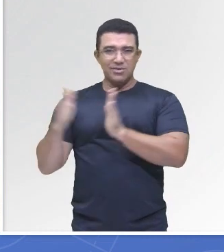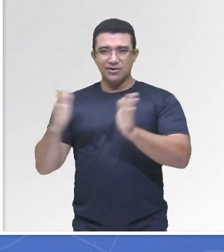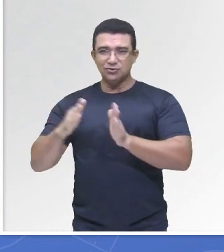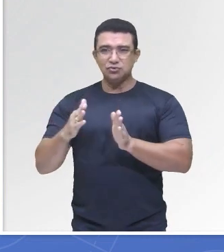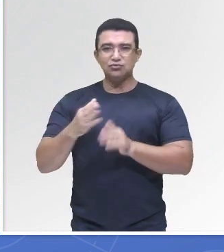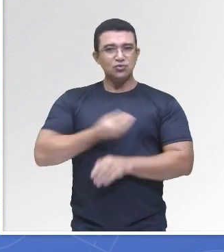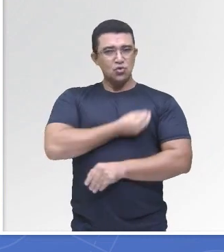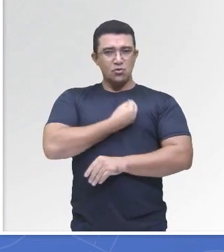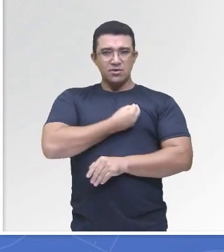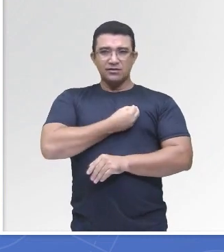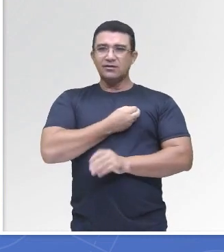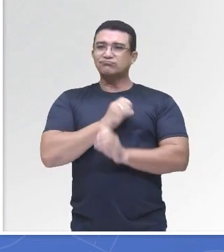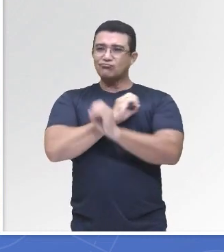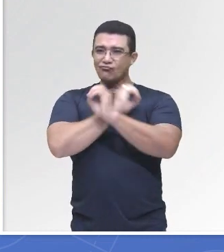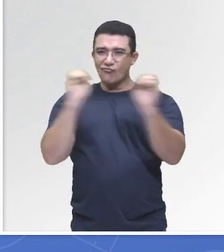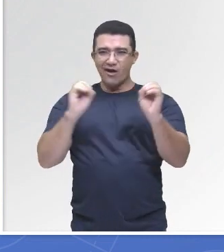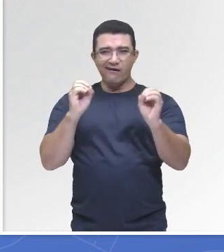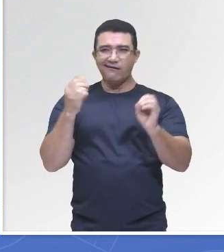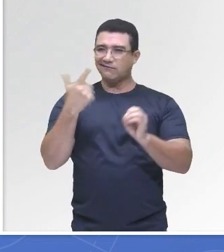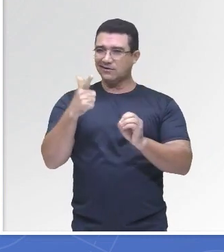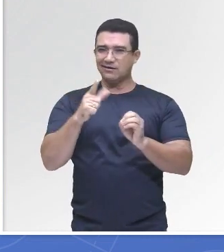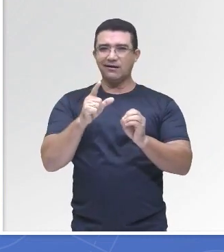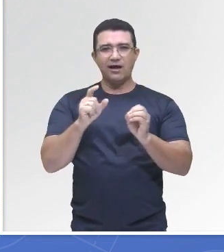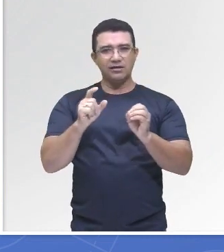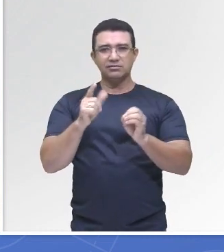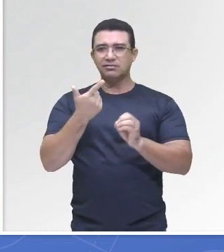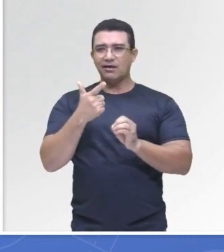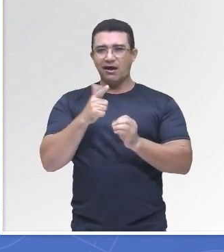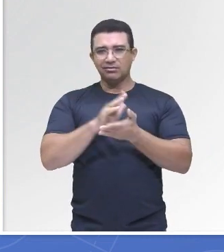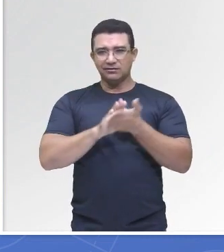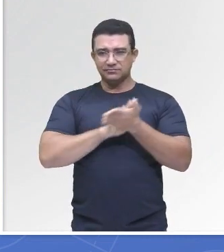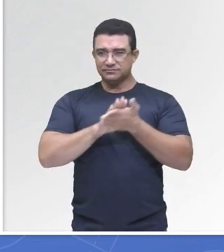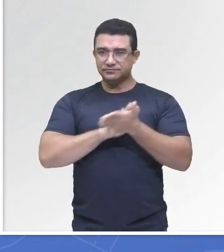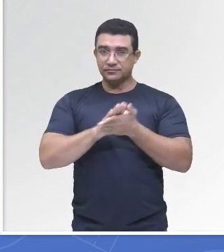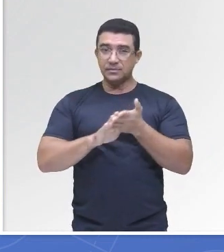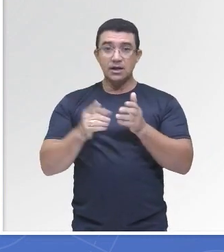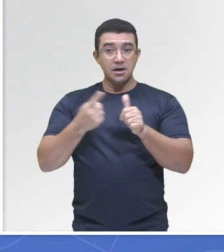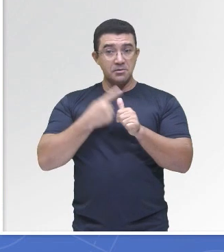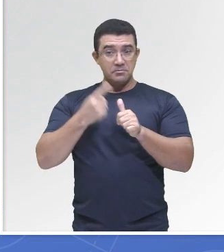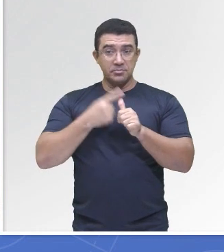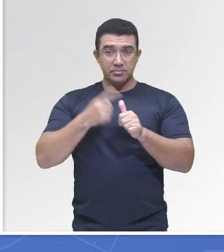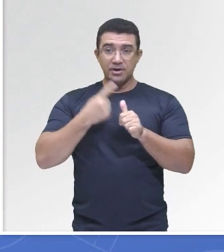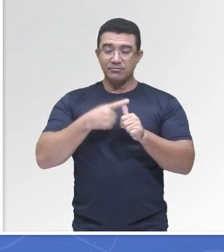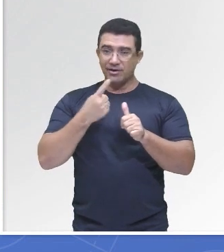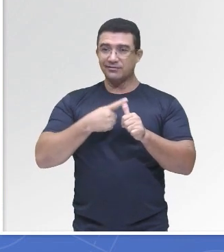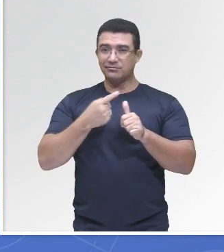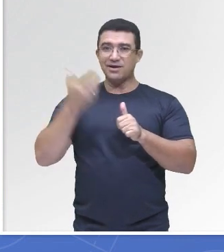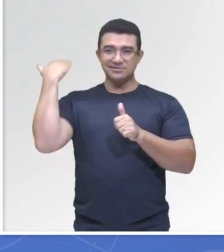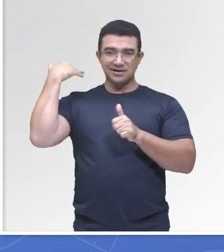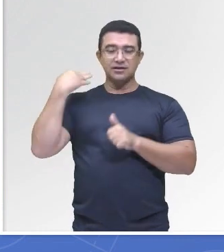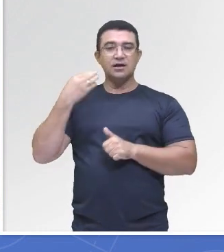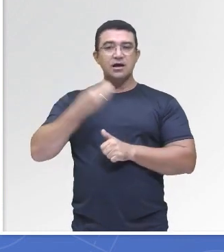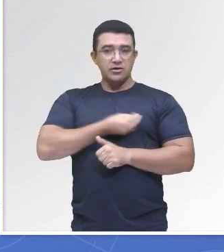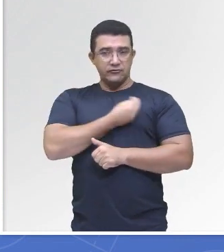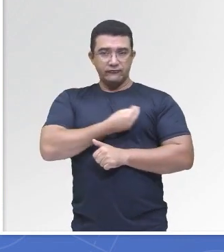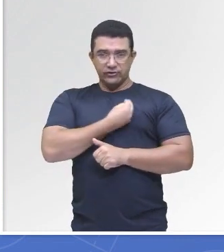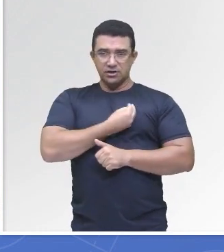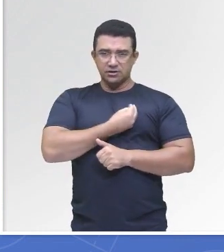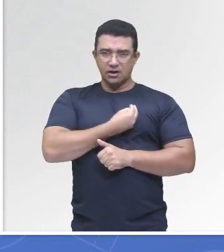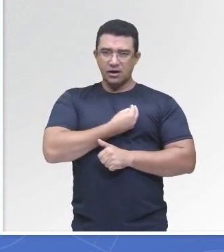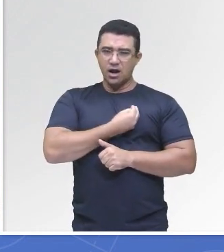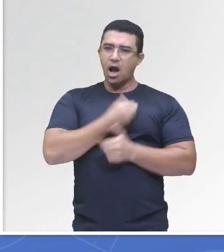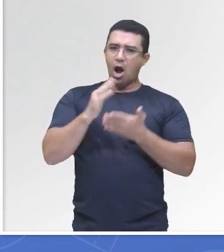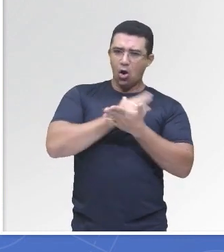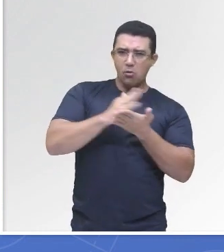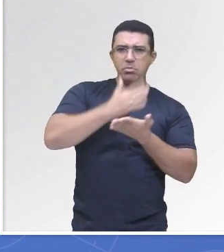que que isso vai trazer como consequência? Primeiro, uma expectativa de vida baixa. Alguns cientistas